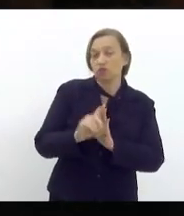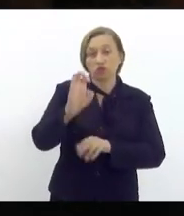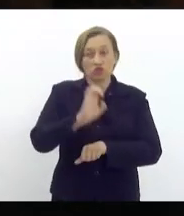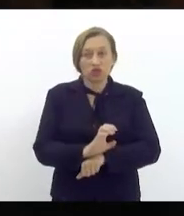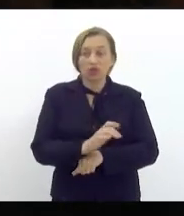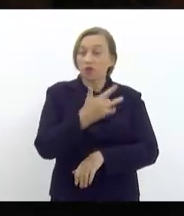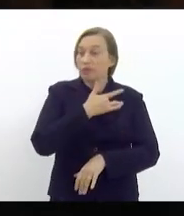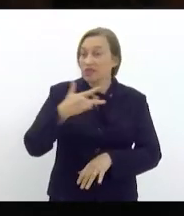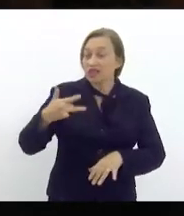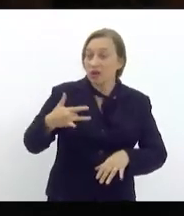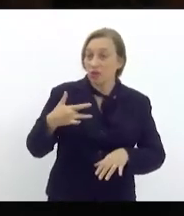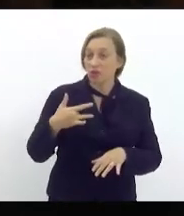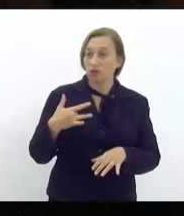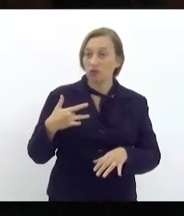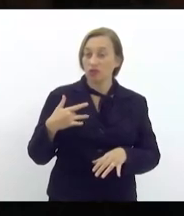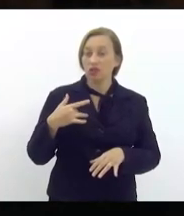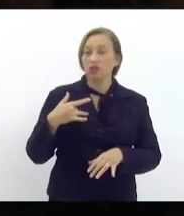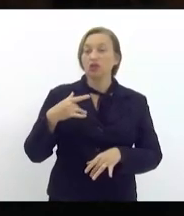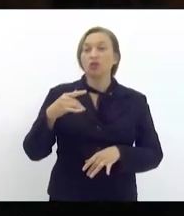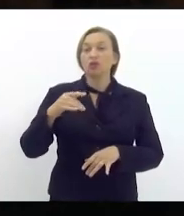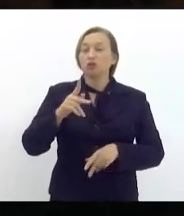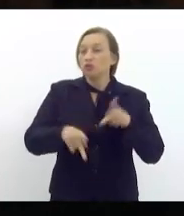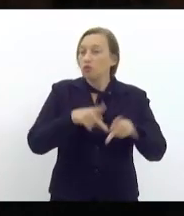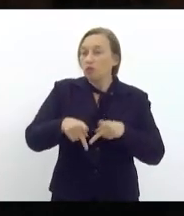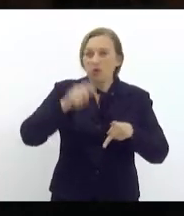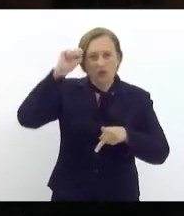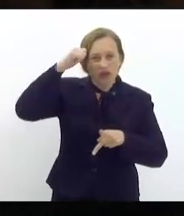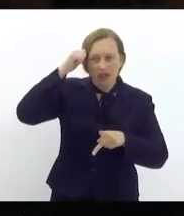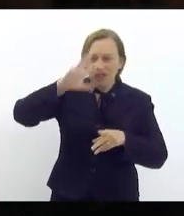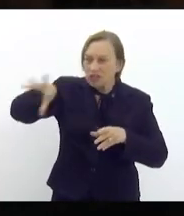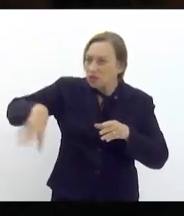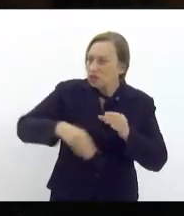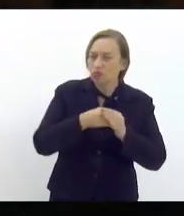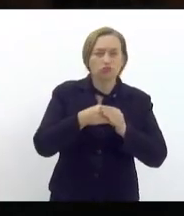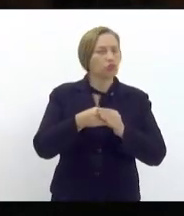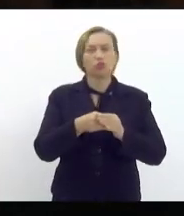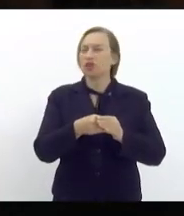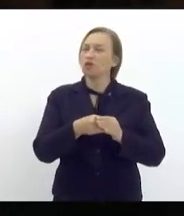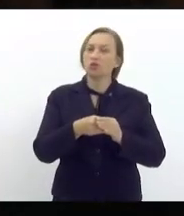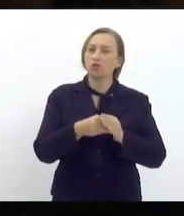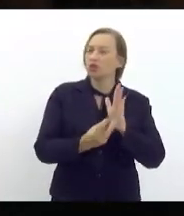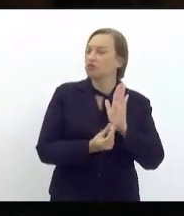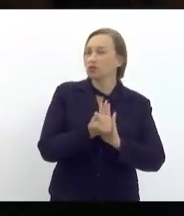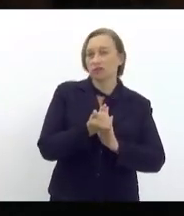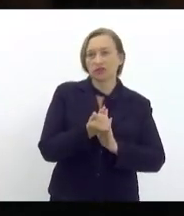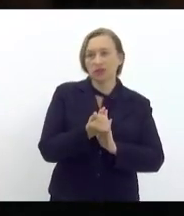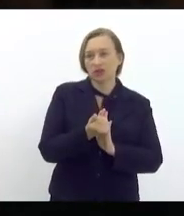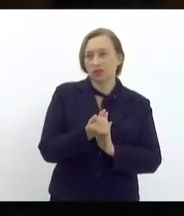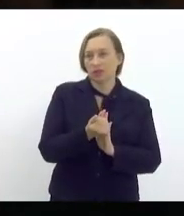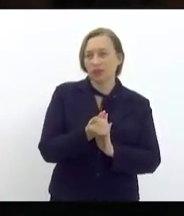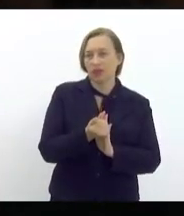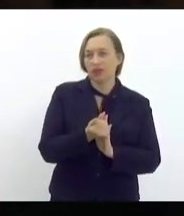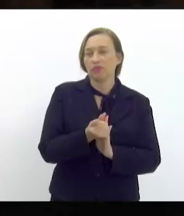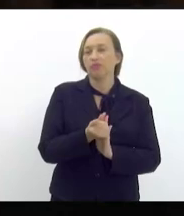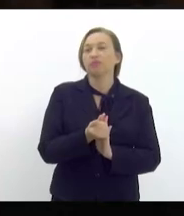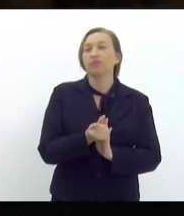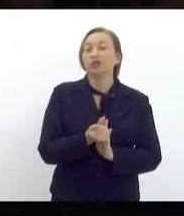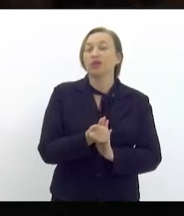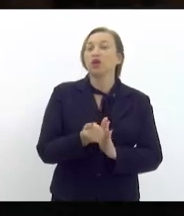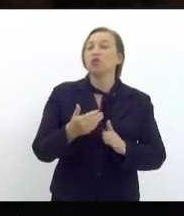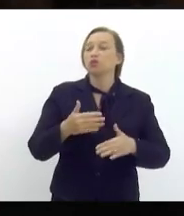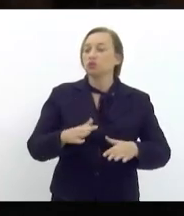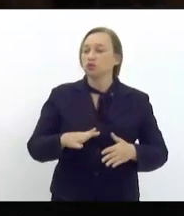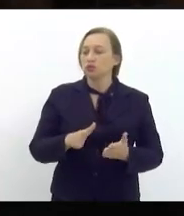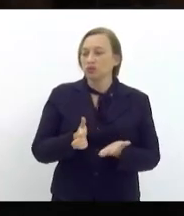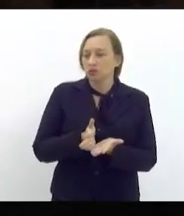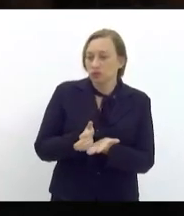saúde integral da população negra que não está prevista no custo orçamentário e vamos adiante pois toda a nossa